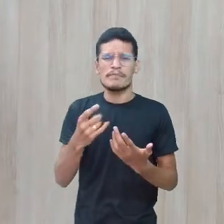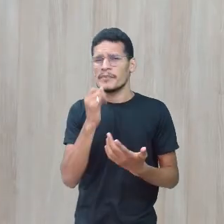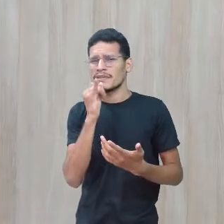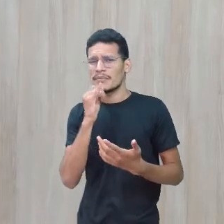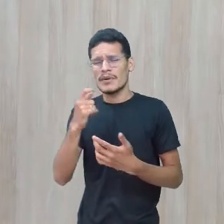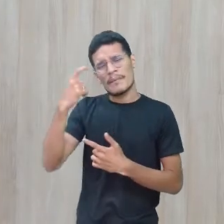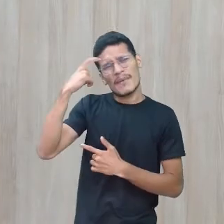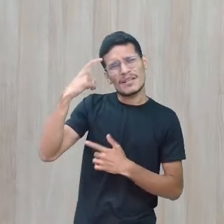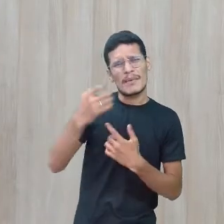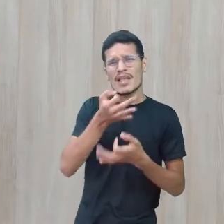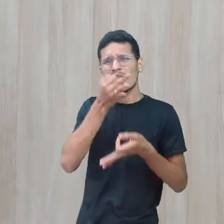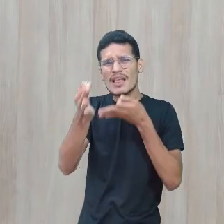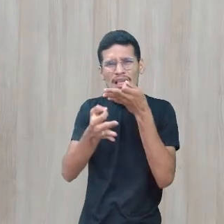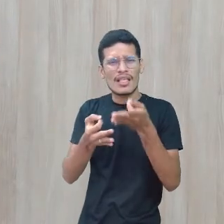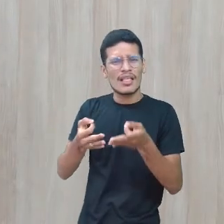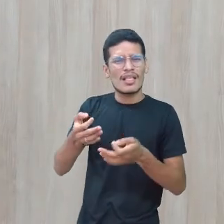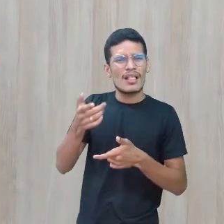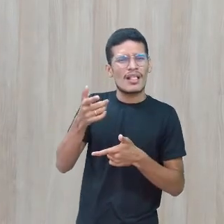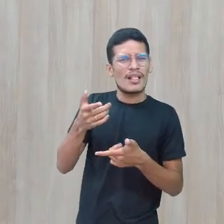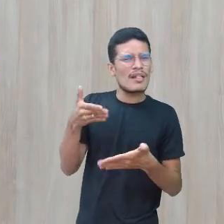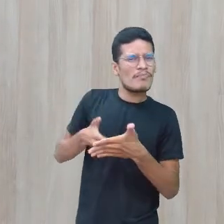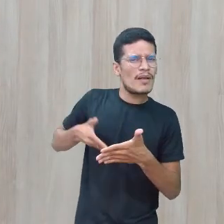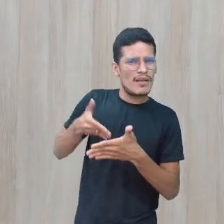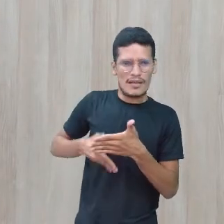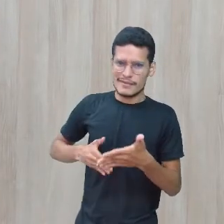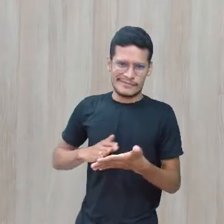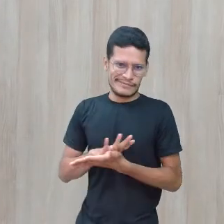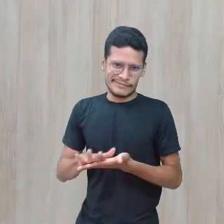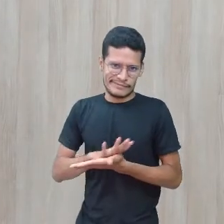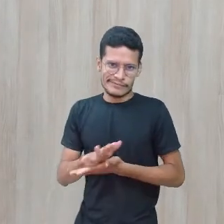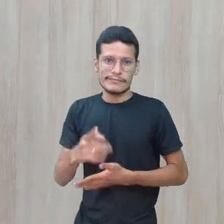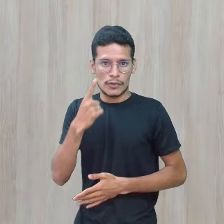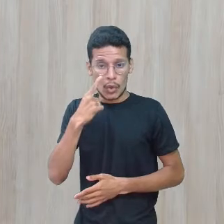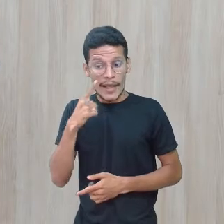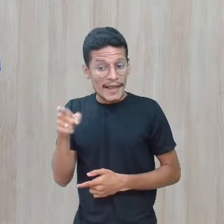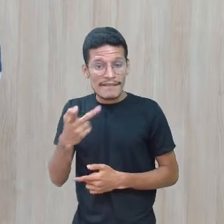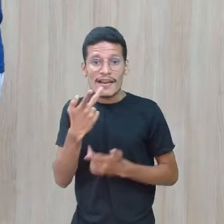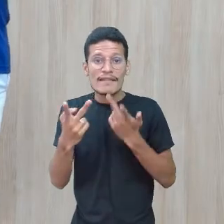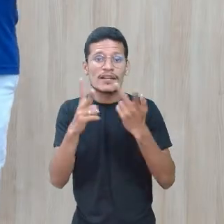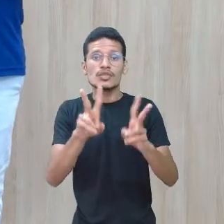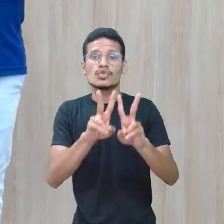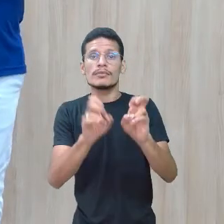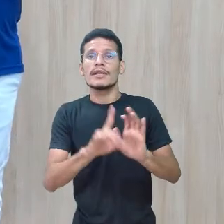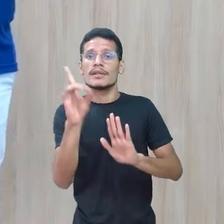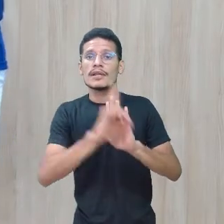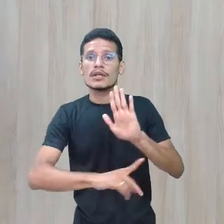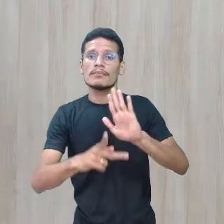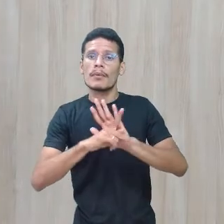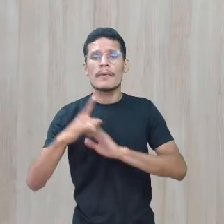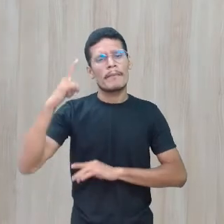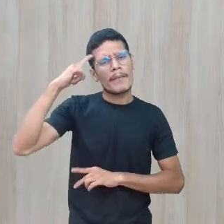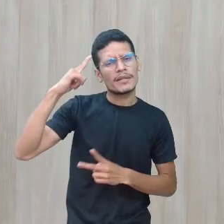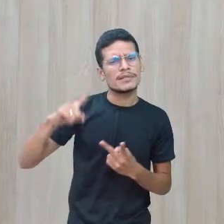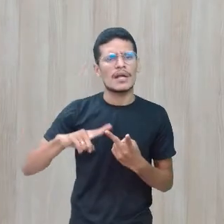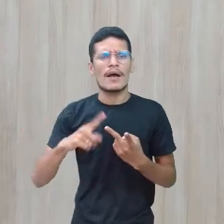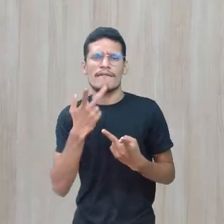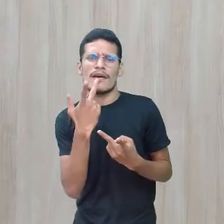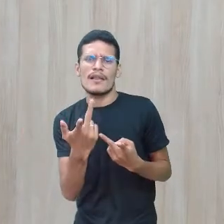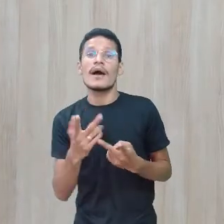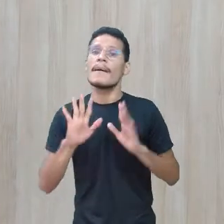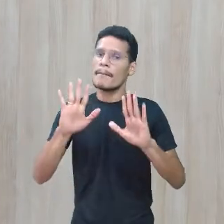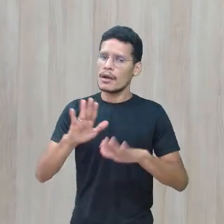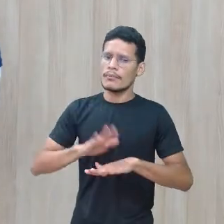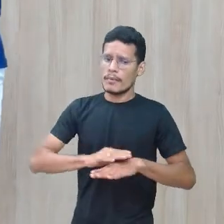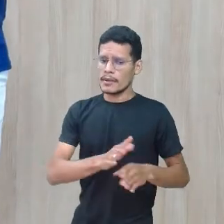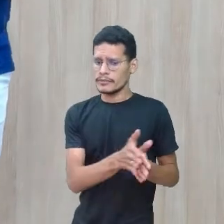Então, o que ele defendia era o seu direito de questionar, o seu direito de pensar. Mas ele sofreu, né, muitos ataques